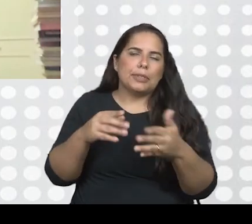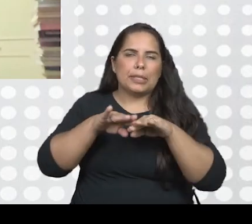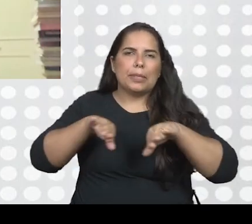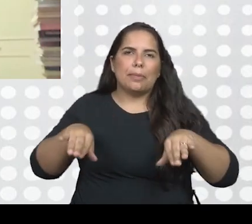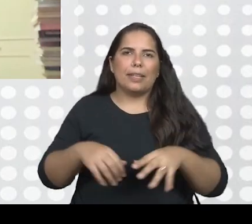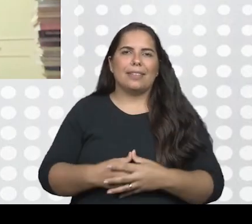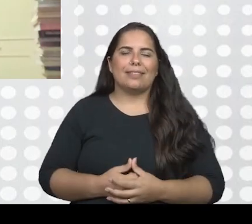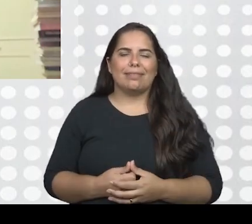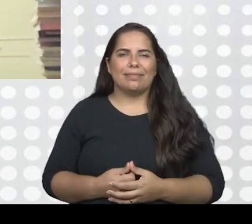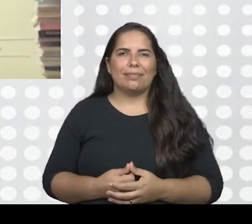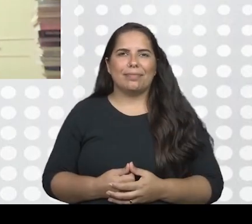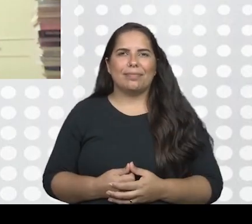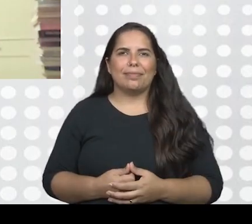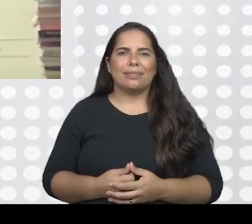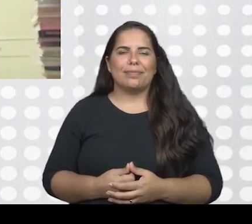separada.